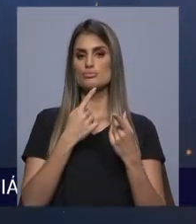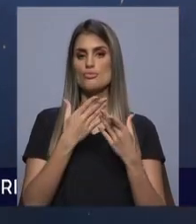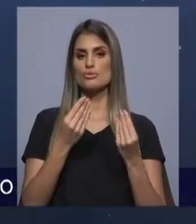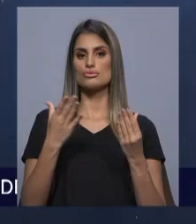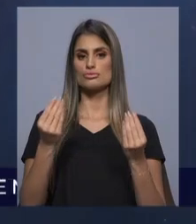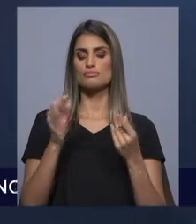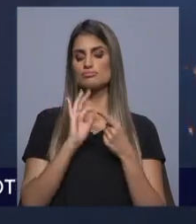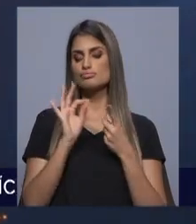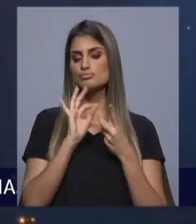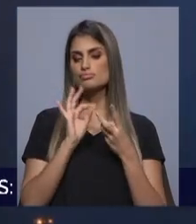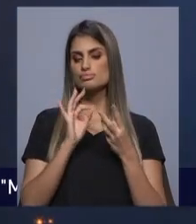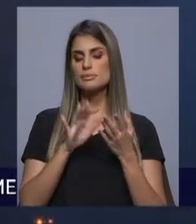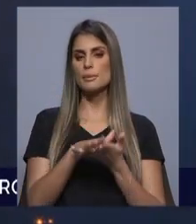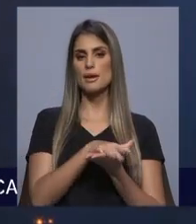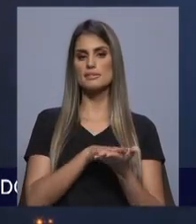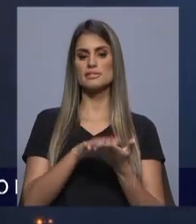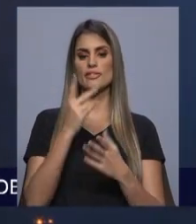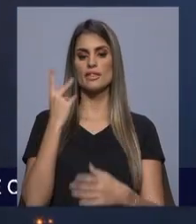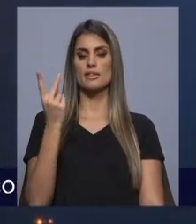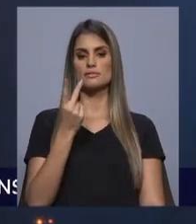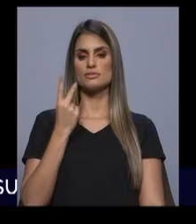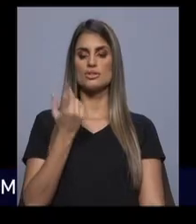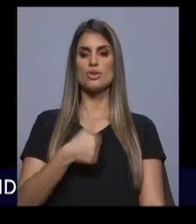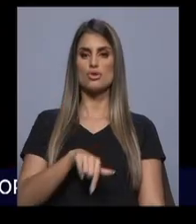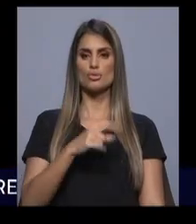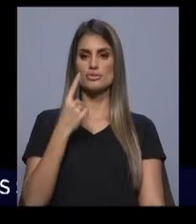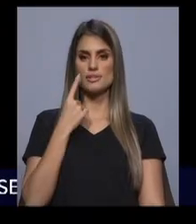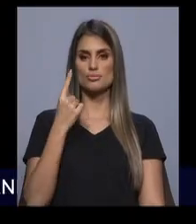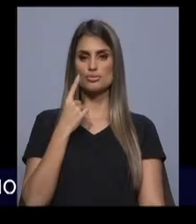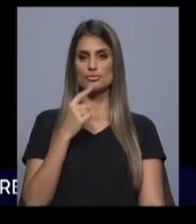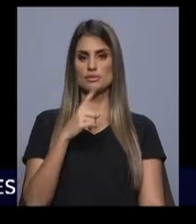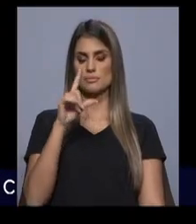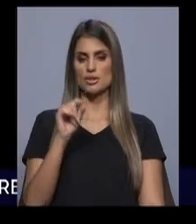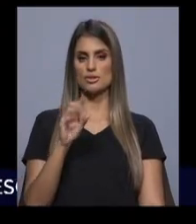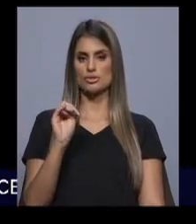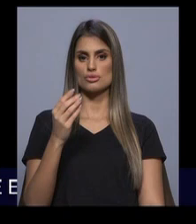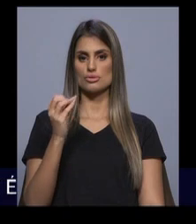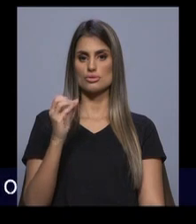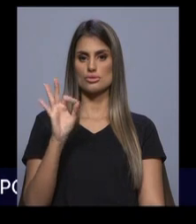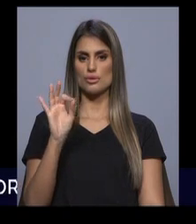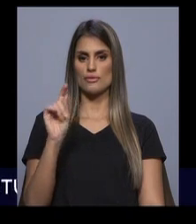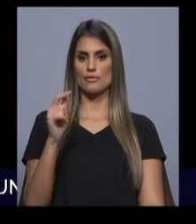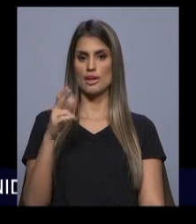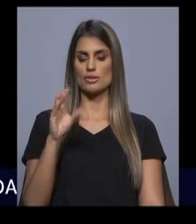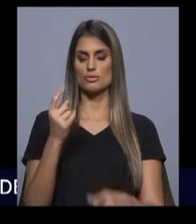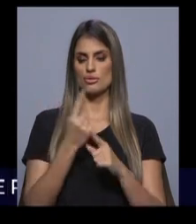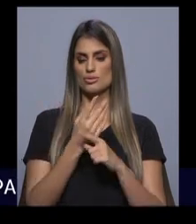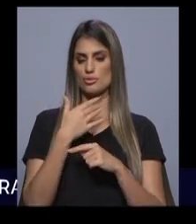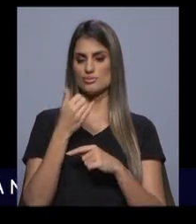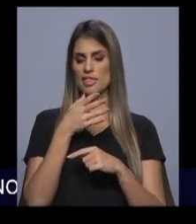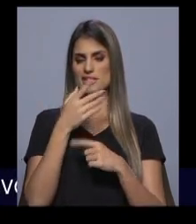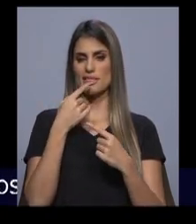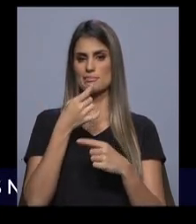destes elementos que são a base da vida que nós conhecemos, nomeadamente sulfureto de carbonilo, coisas bonitas para dizer logo pela